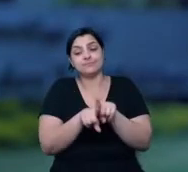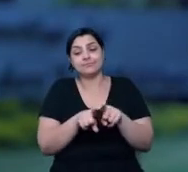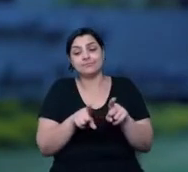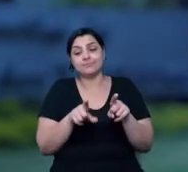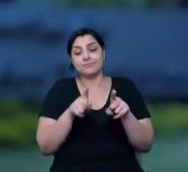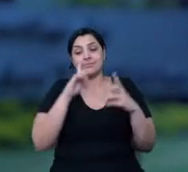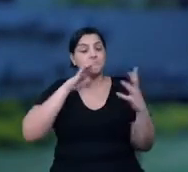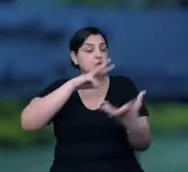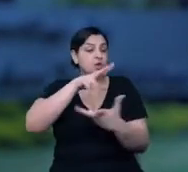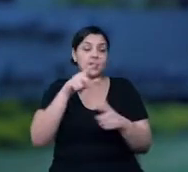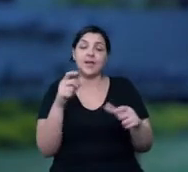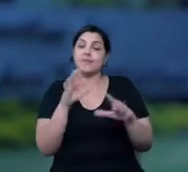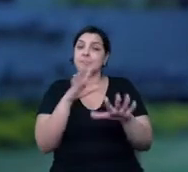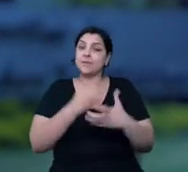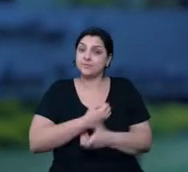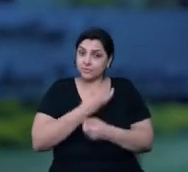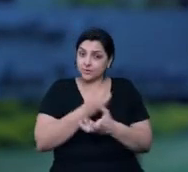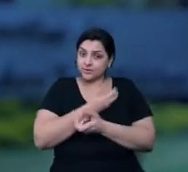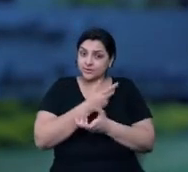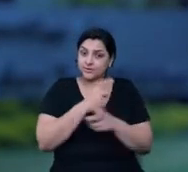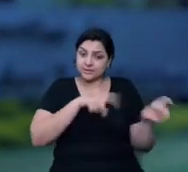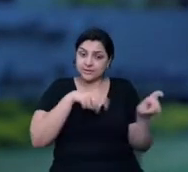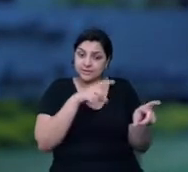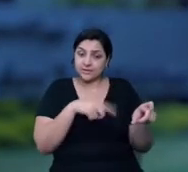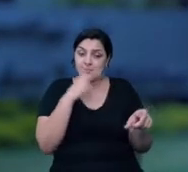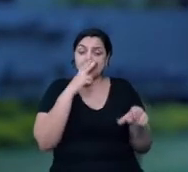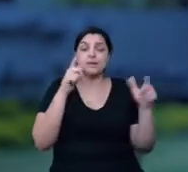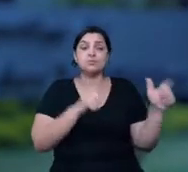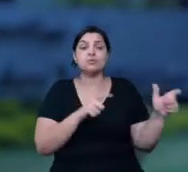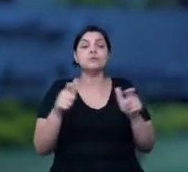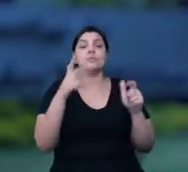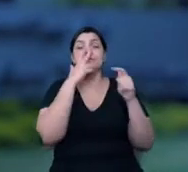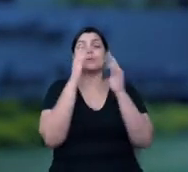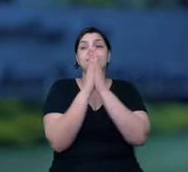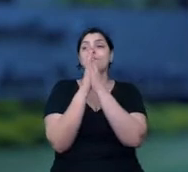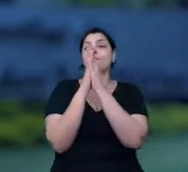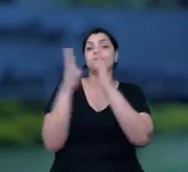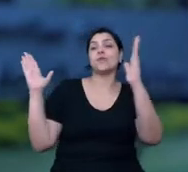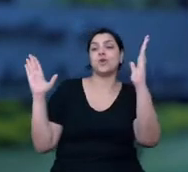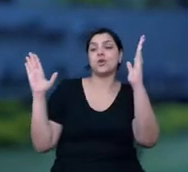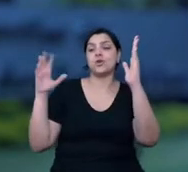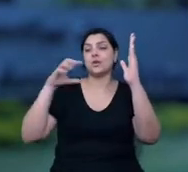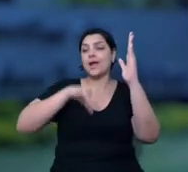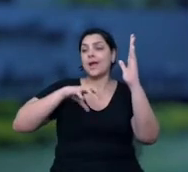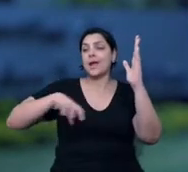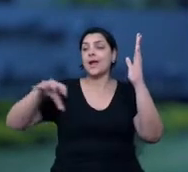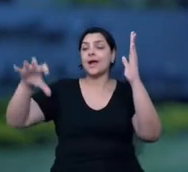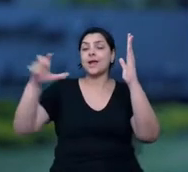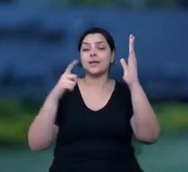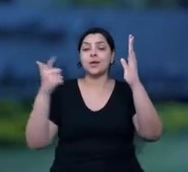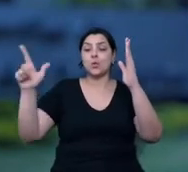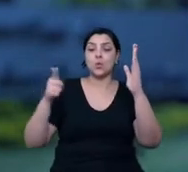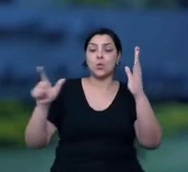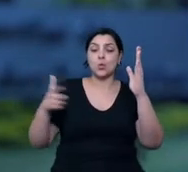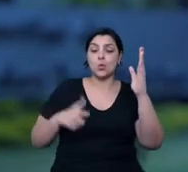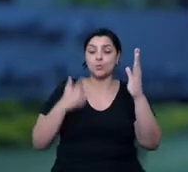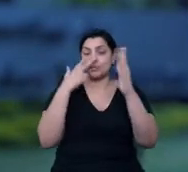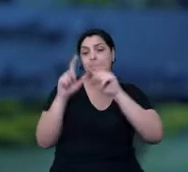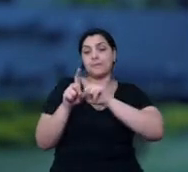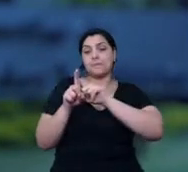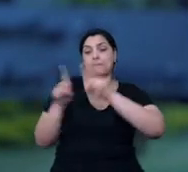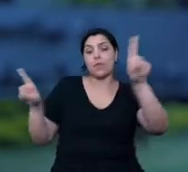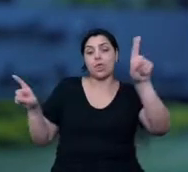mais poética, o sertão como aquele espaço que está fora das outras áreas de sei